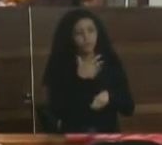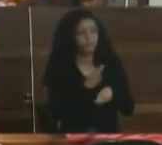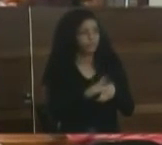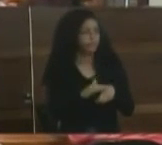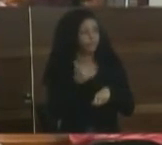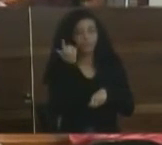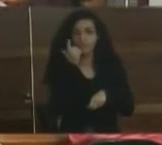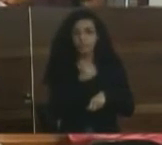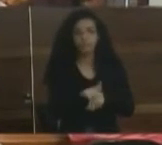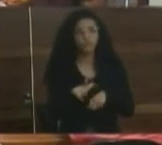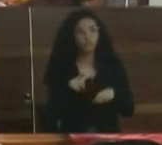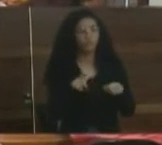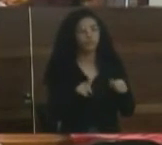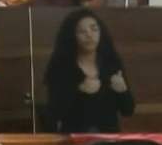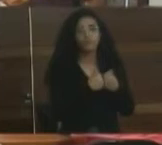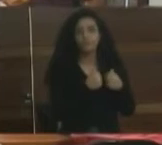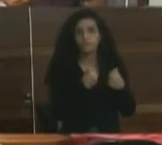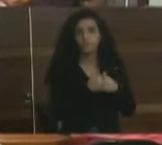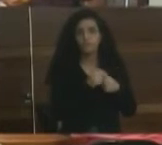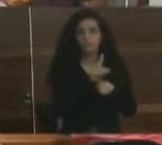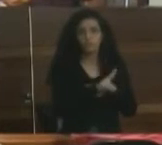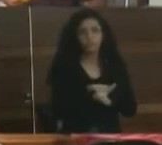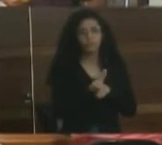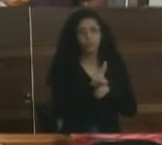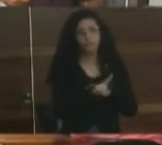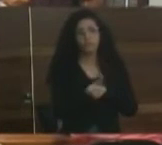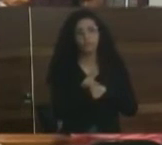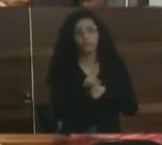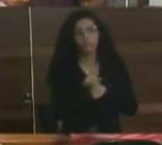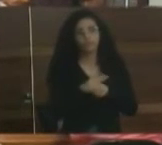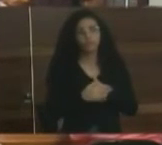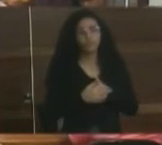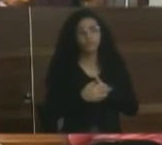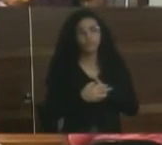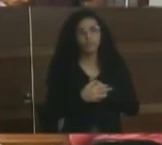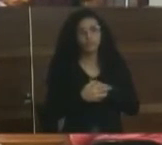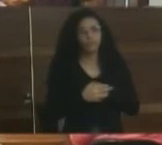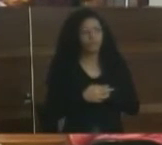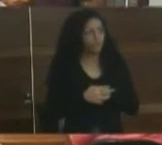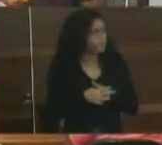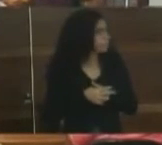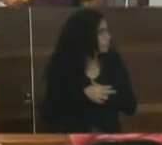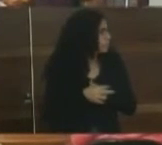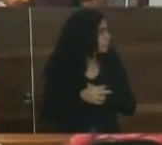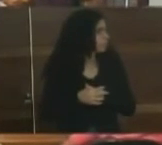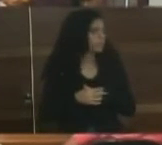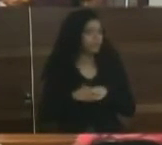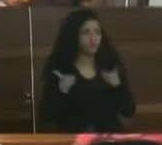e tudo isso vai vender não viu